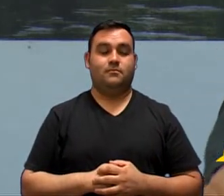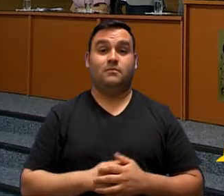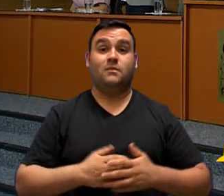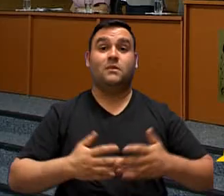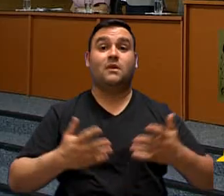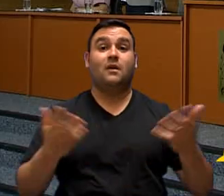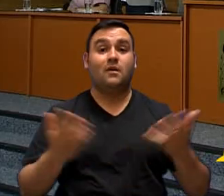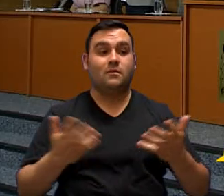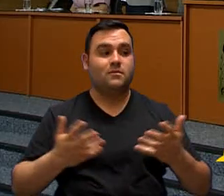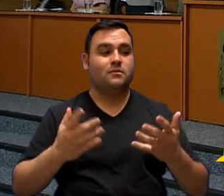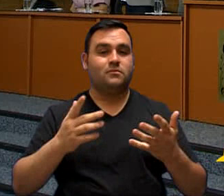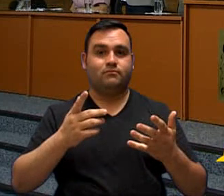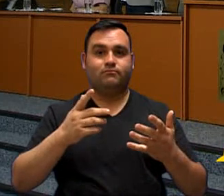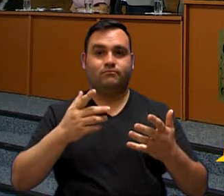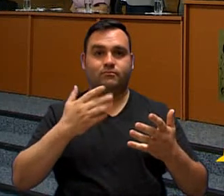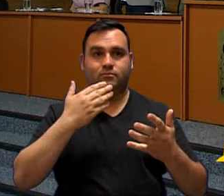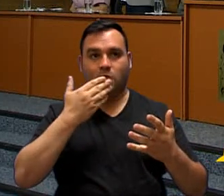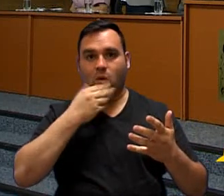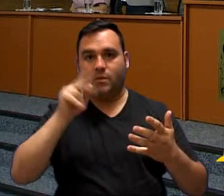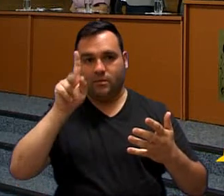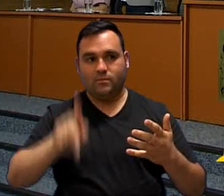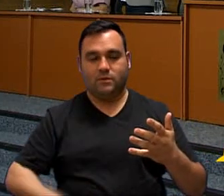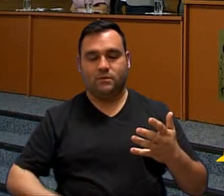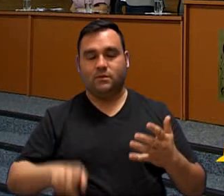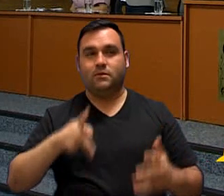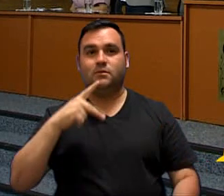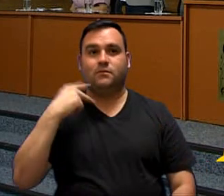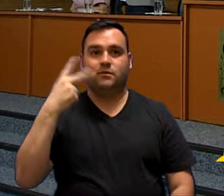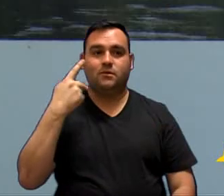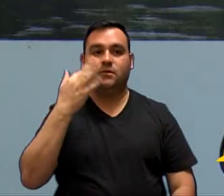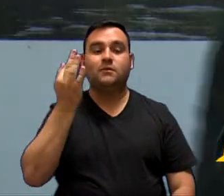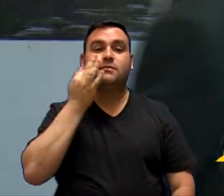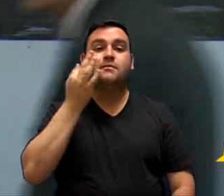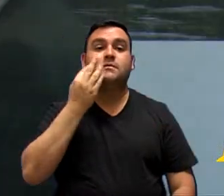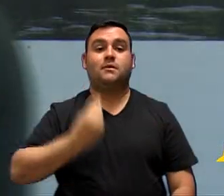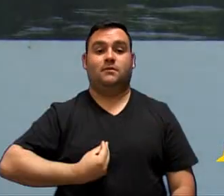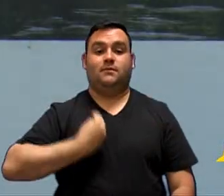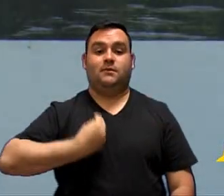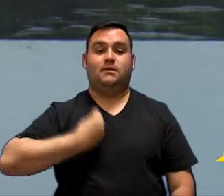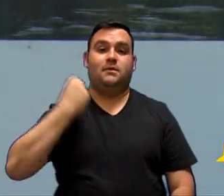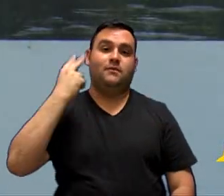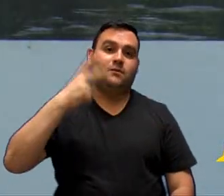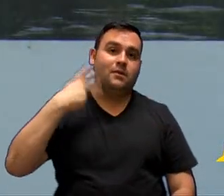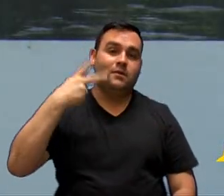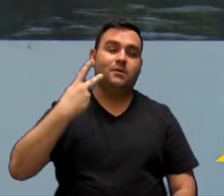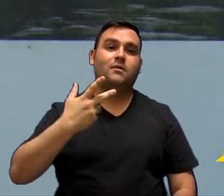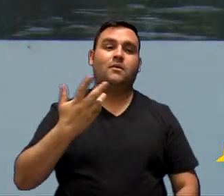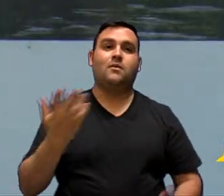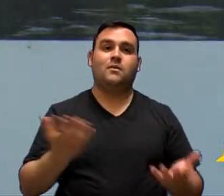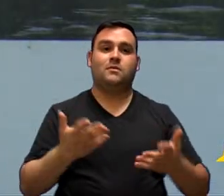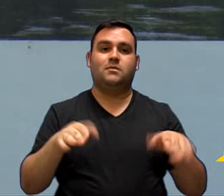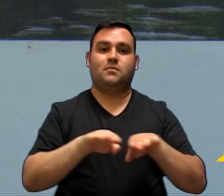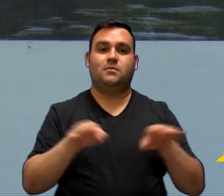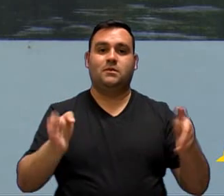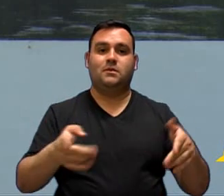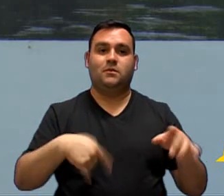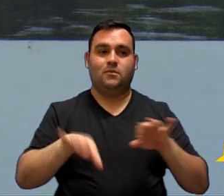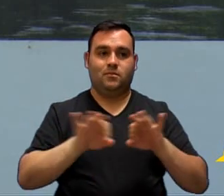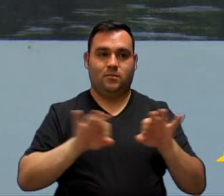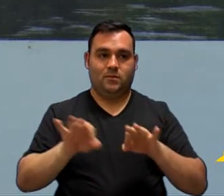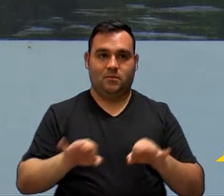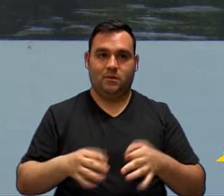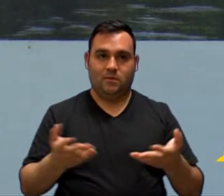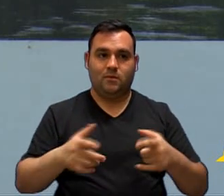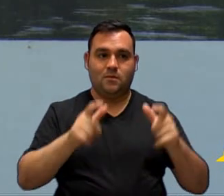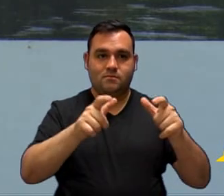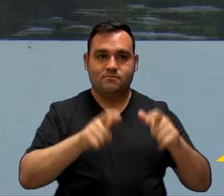Nós chamamos, então, a pedido do presidente Fernando Dini, a presença dos vereadores presentes à mesa, nós estamos providenciando